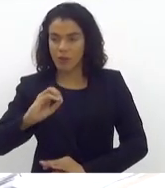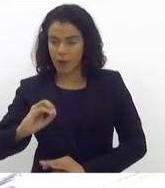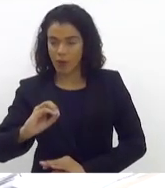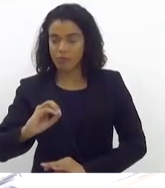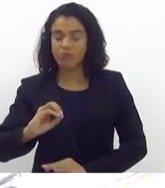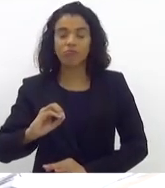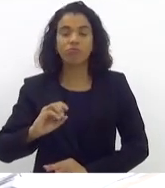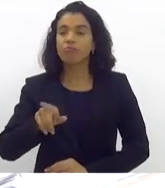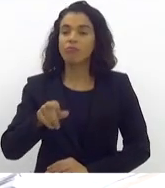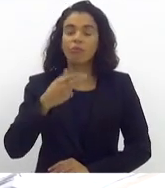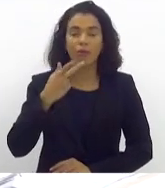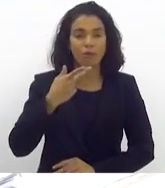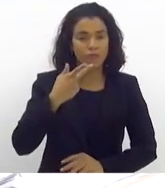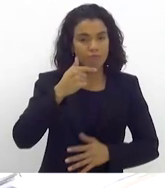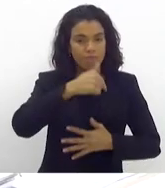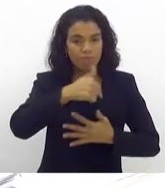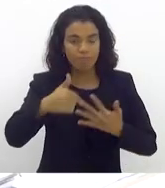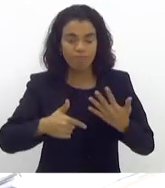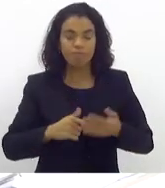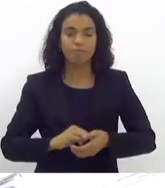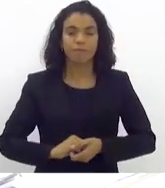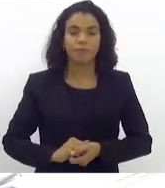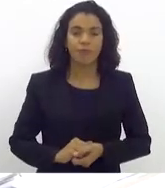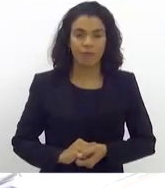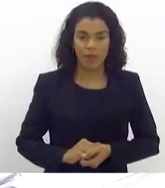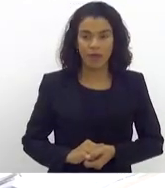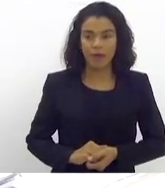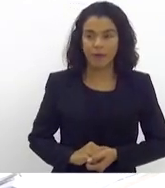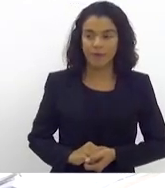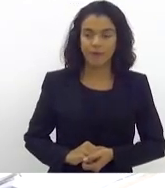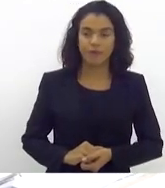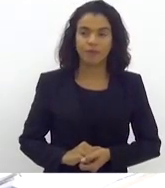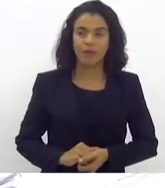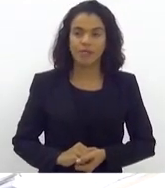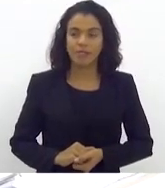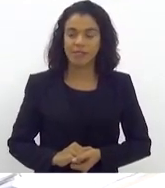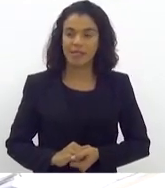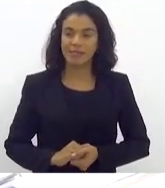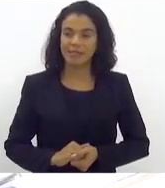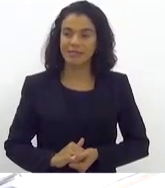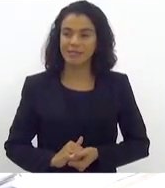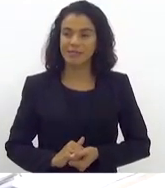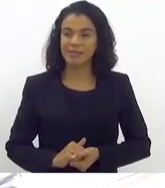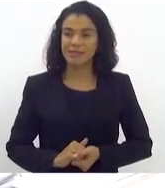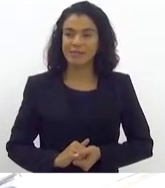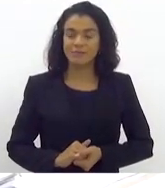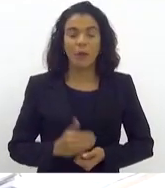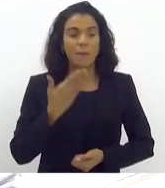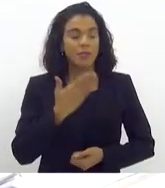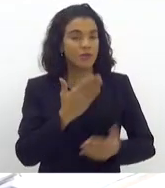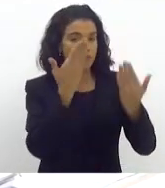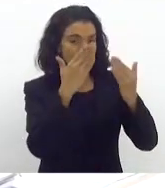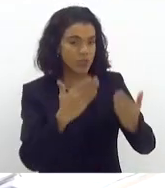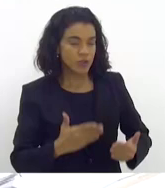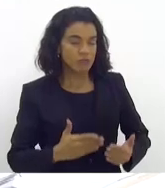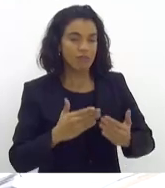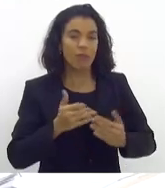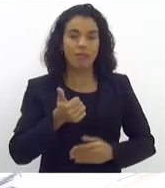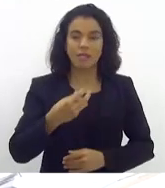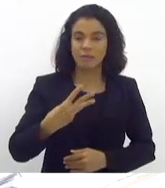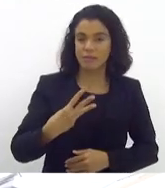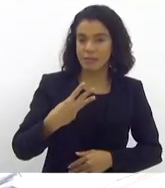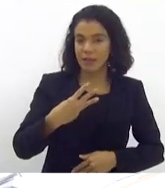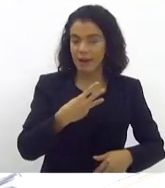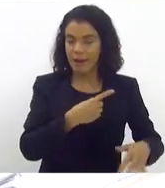de 2018, na forma em que menciona, e dá outras providências. O PL tinha sido objeto de vista do deputado Carlos Mink na 13ª reunião ordinária,